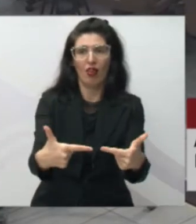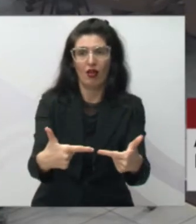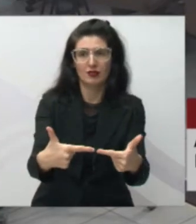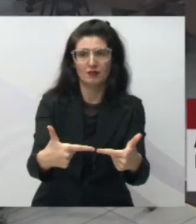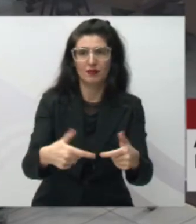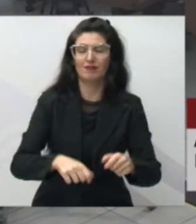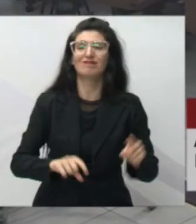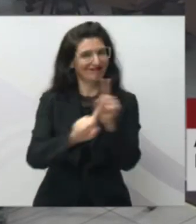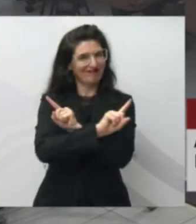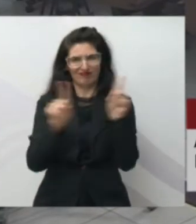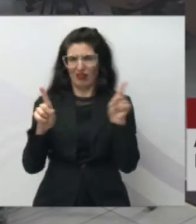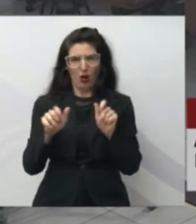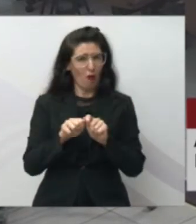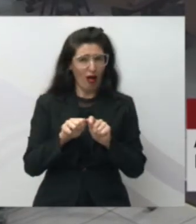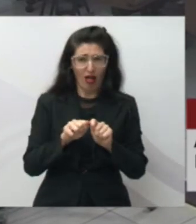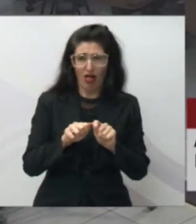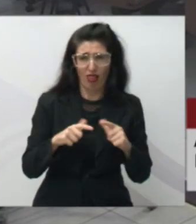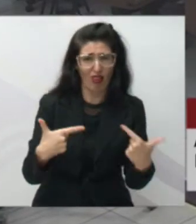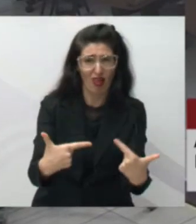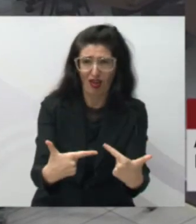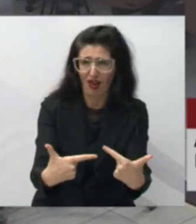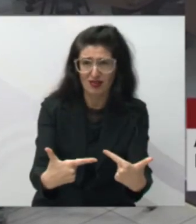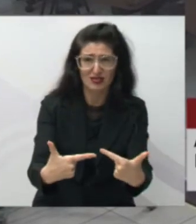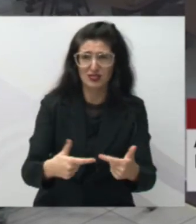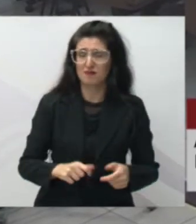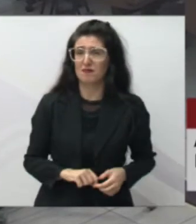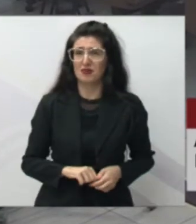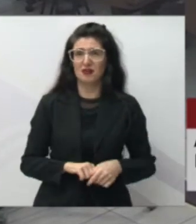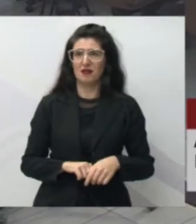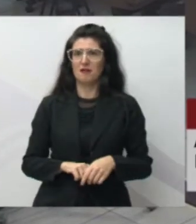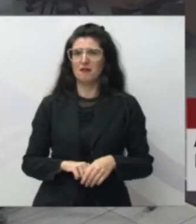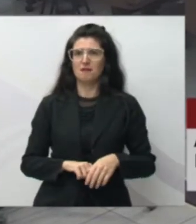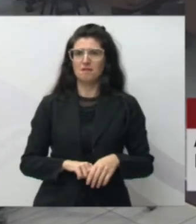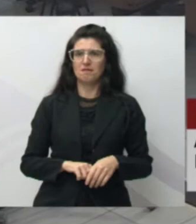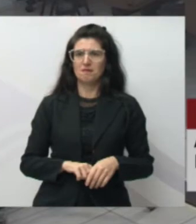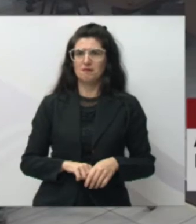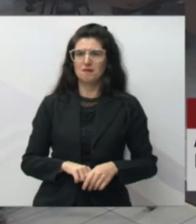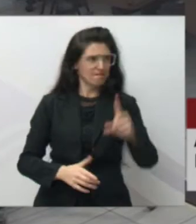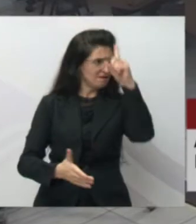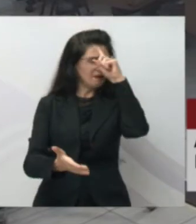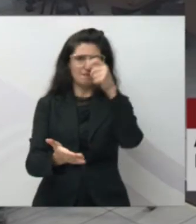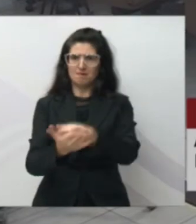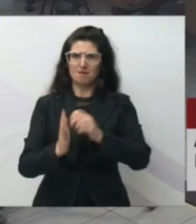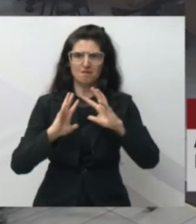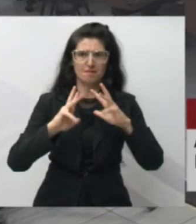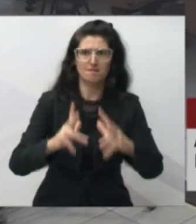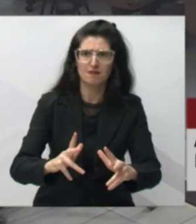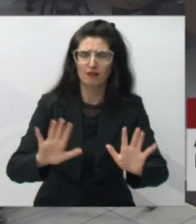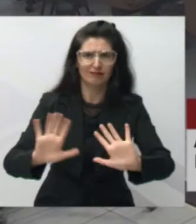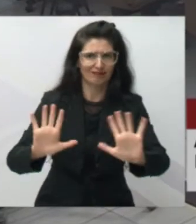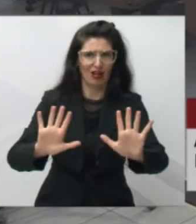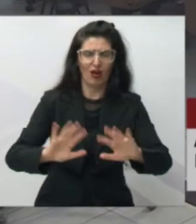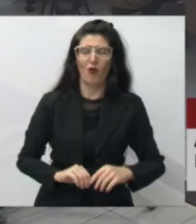é a Alesp que está lá na frente, no caso aí do combate ao Covid. Ela está recuando a